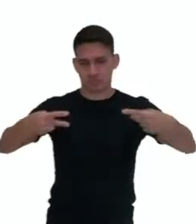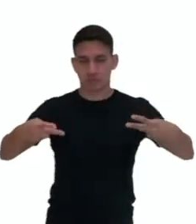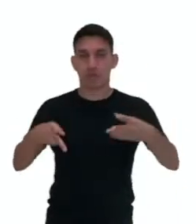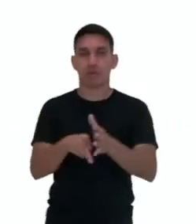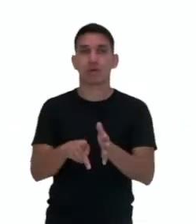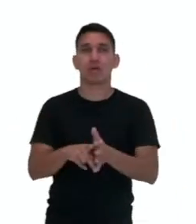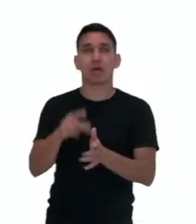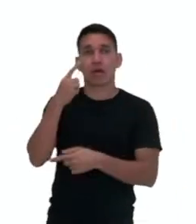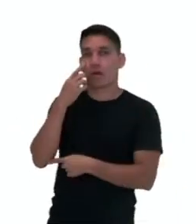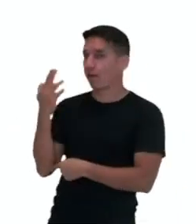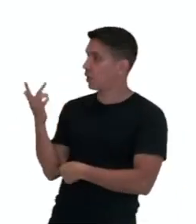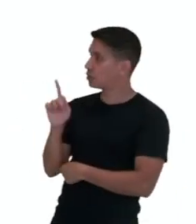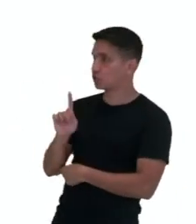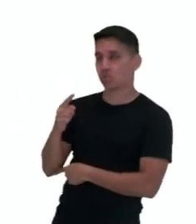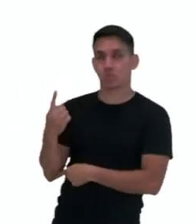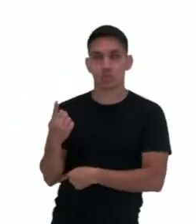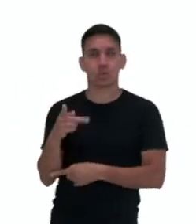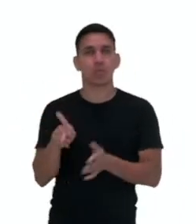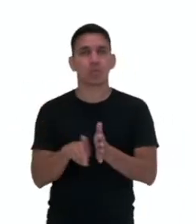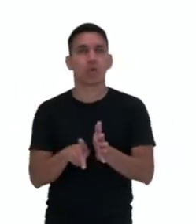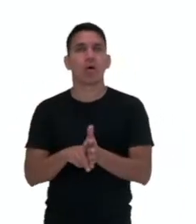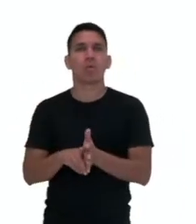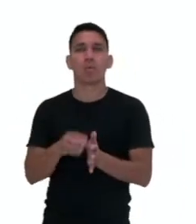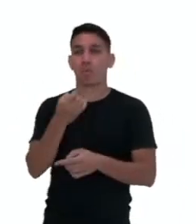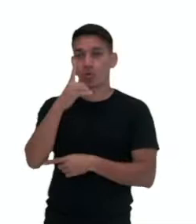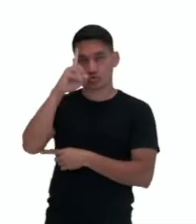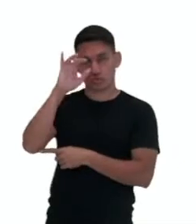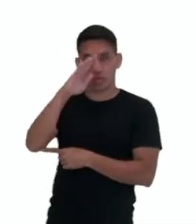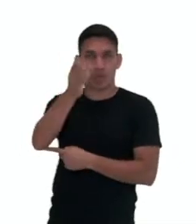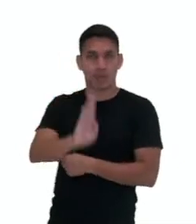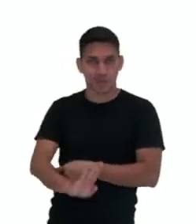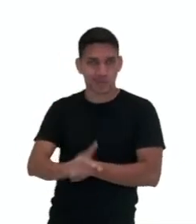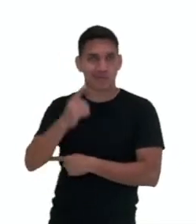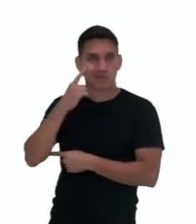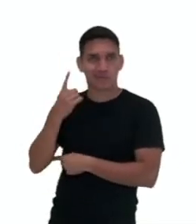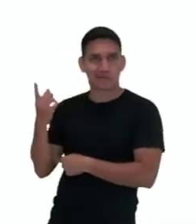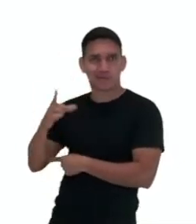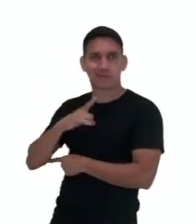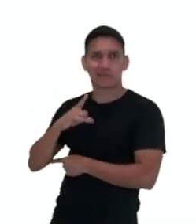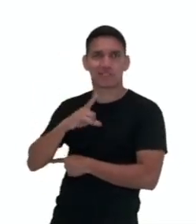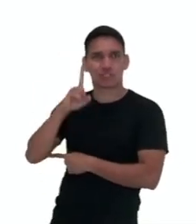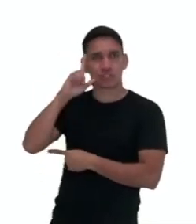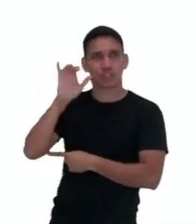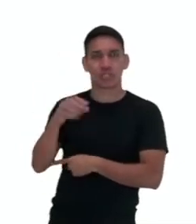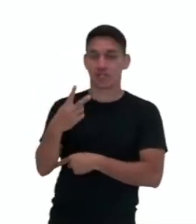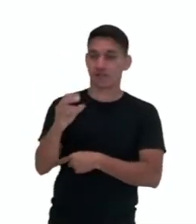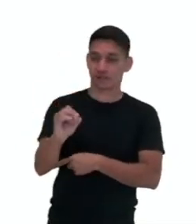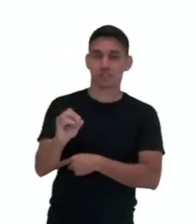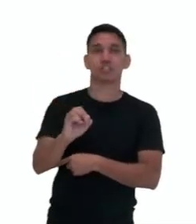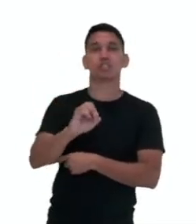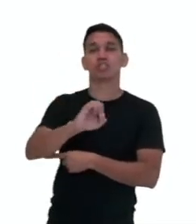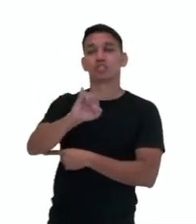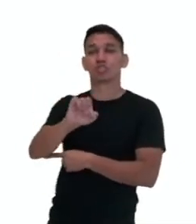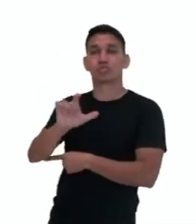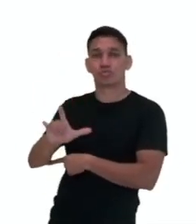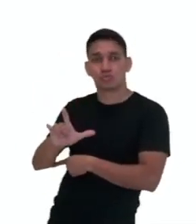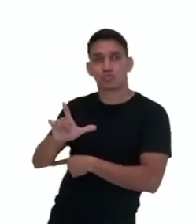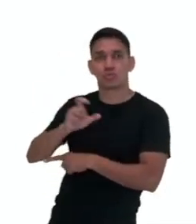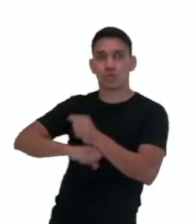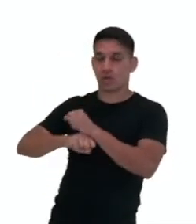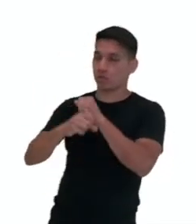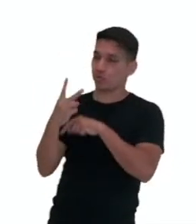informações do Bom Dia Brasil, dia 20 de julho de 2009. Observe que a reportagem foi publicada em